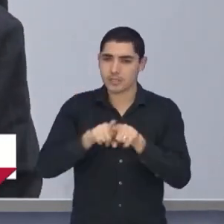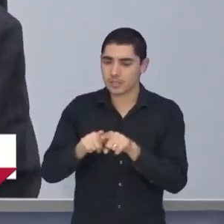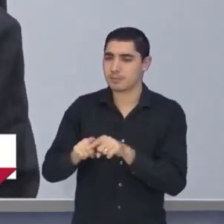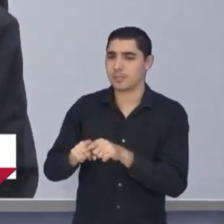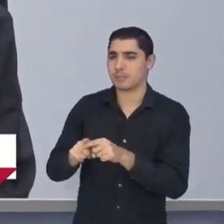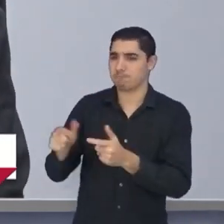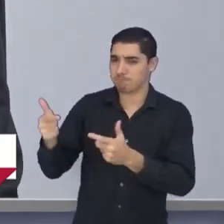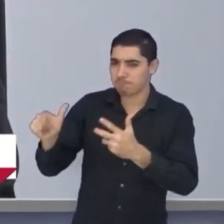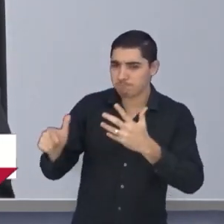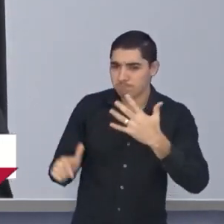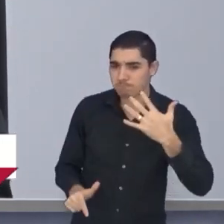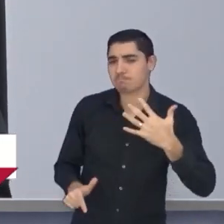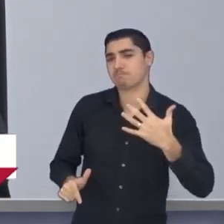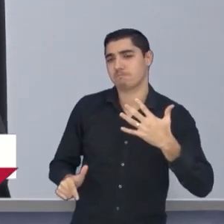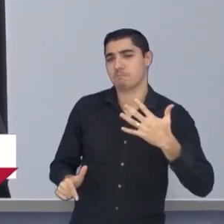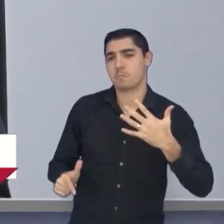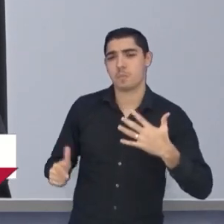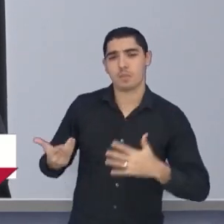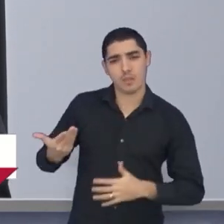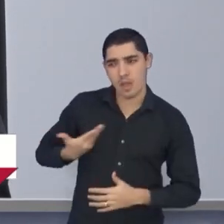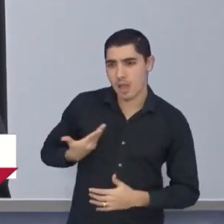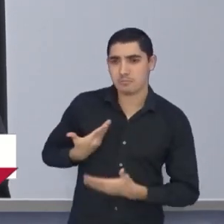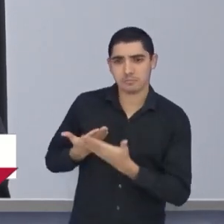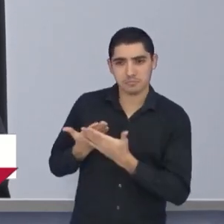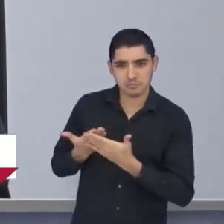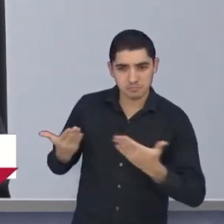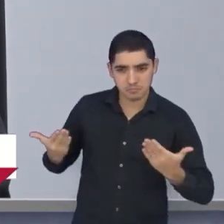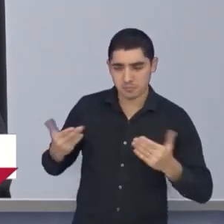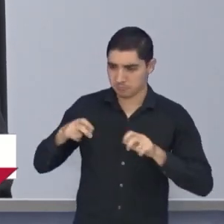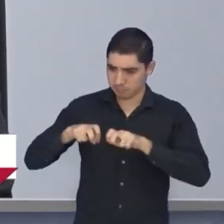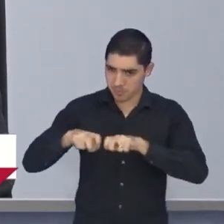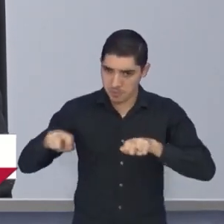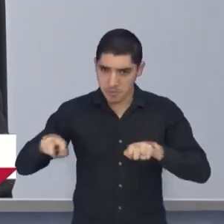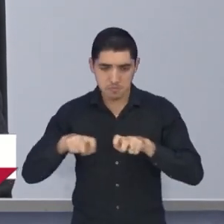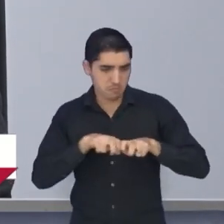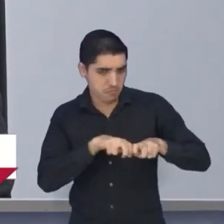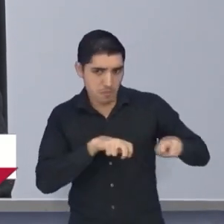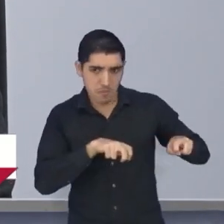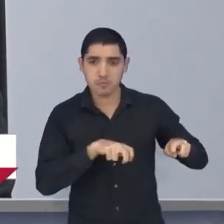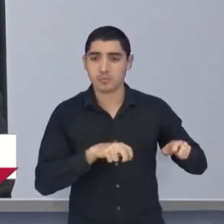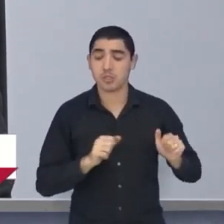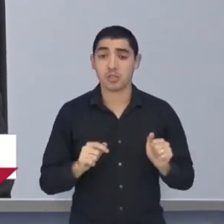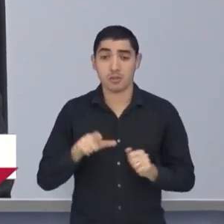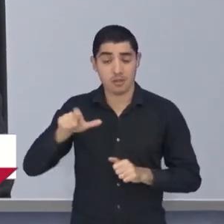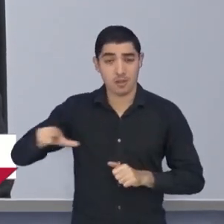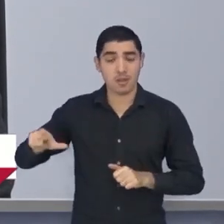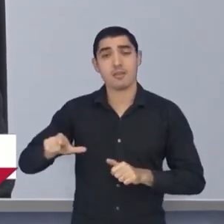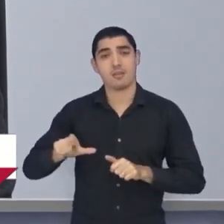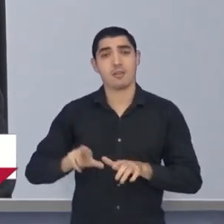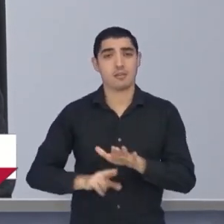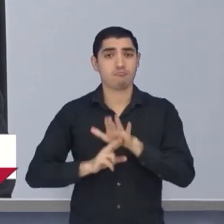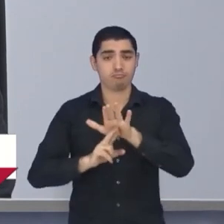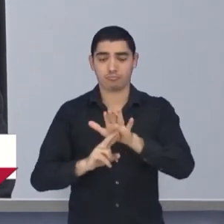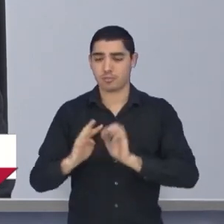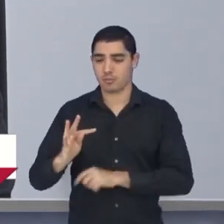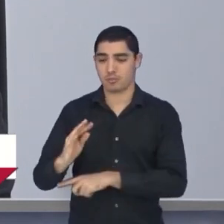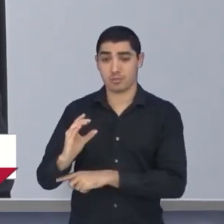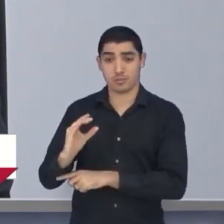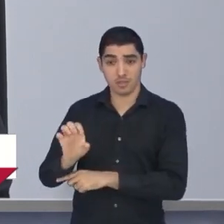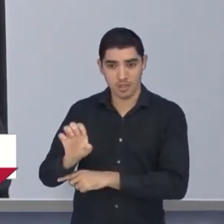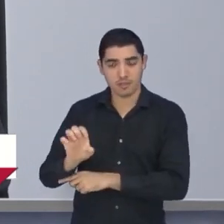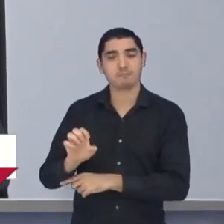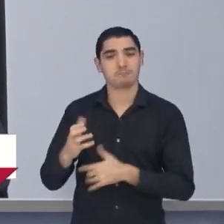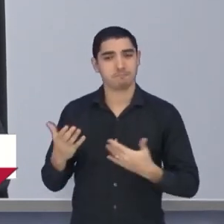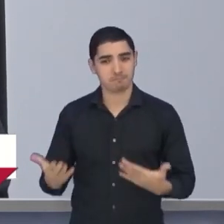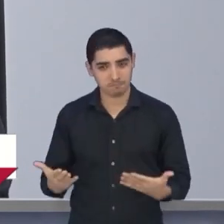nossos colegas que nesse momento Em Nome do Tribunal de Contas acorrem a essa solenidade com